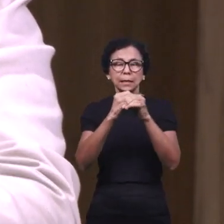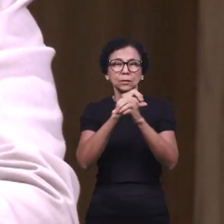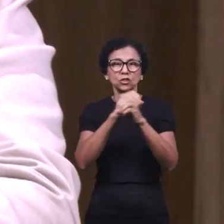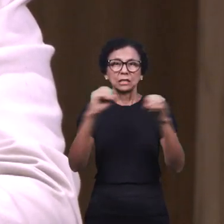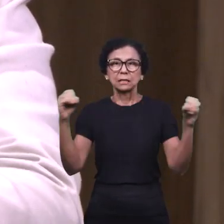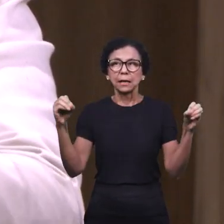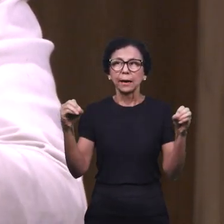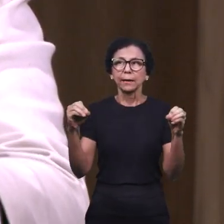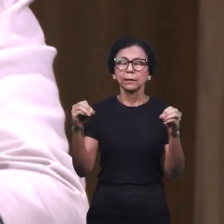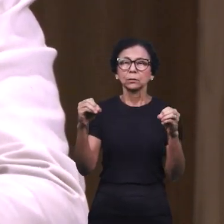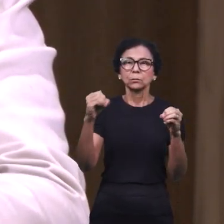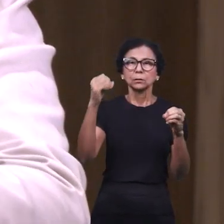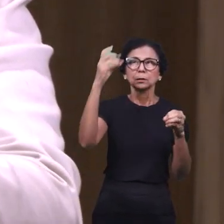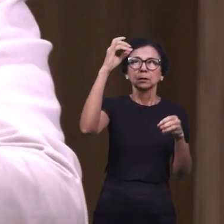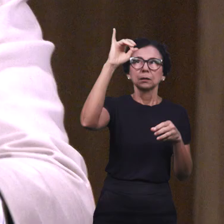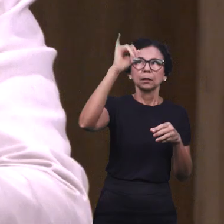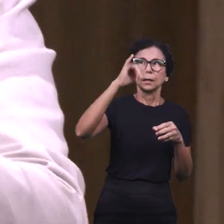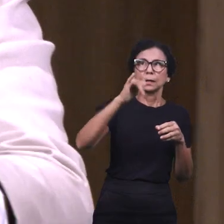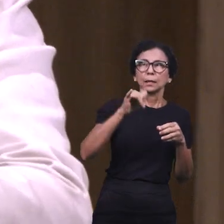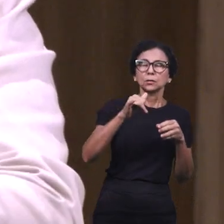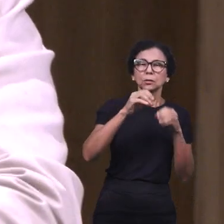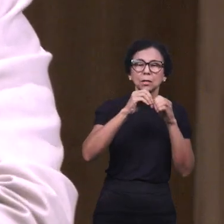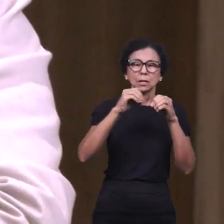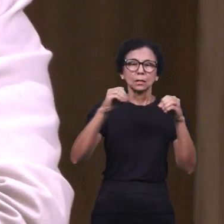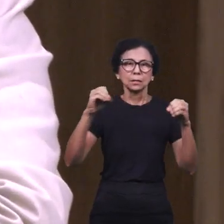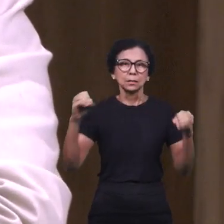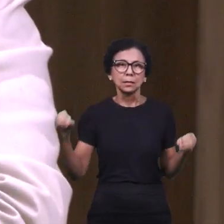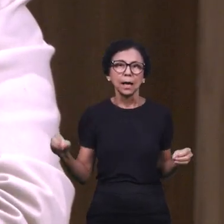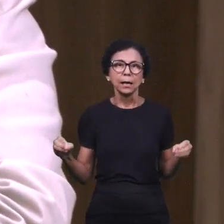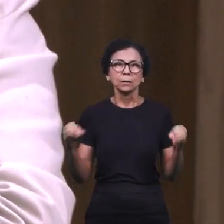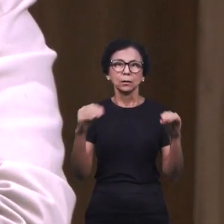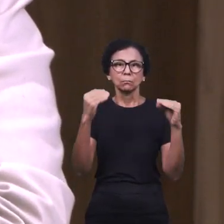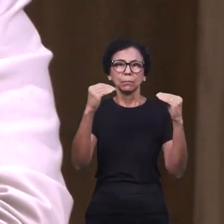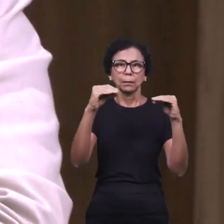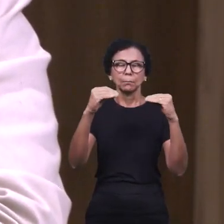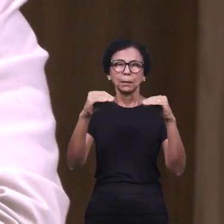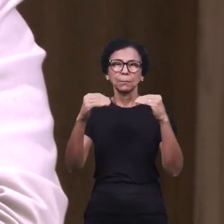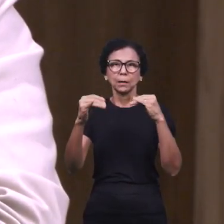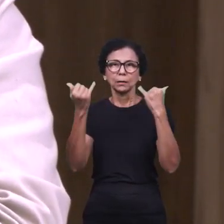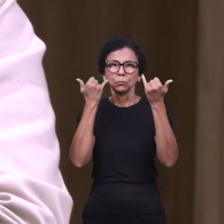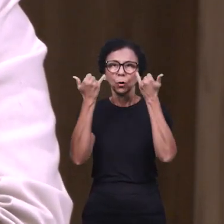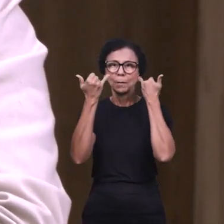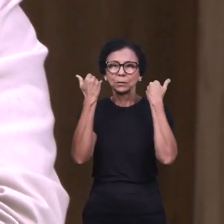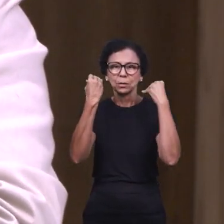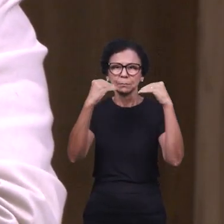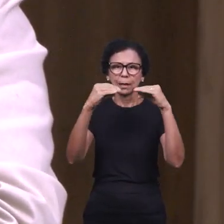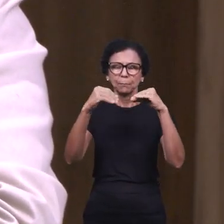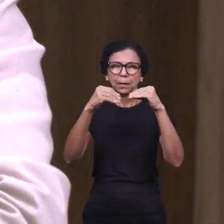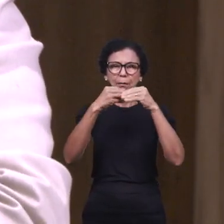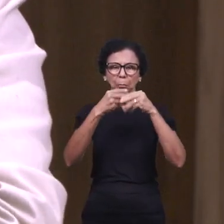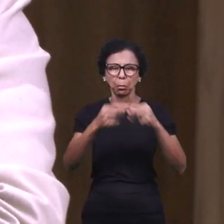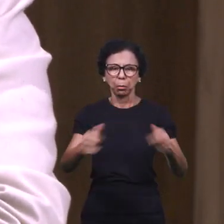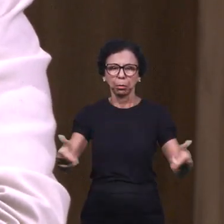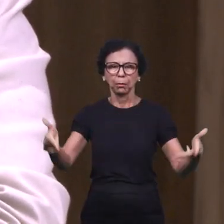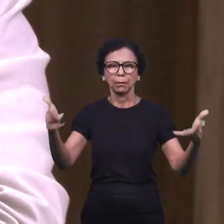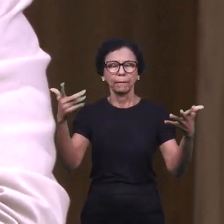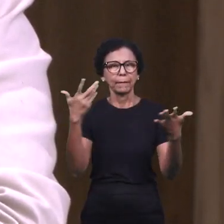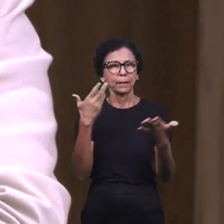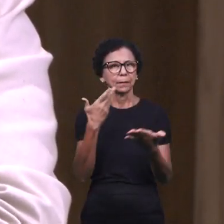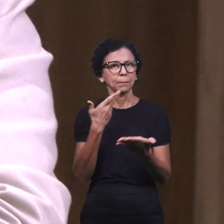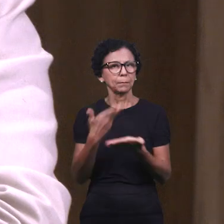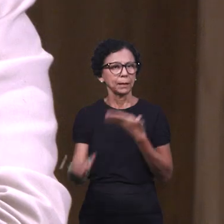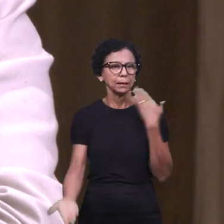um tempo perdendo dados, muitos dados, isso aí seria impensável, é um caos que é impensável nos nossos dias, hoje